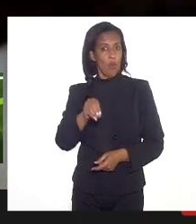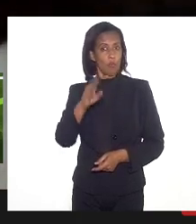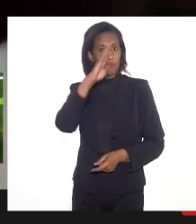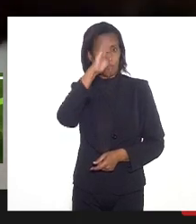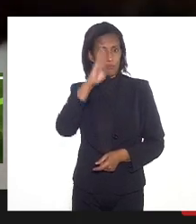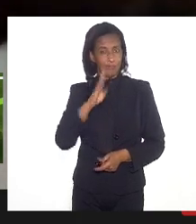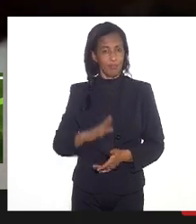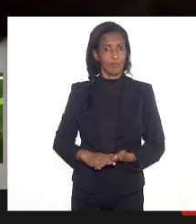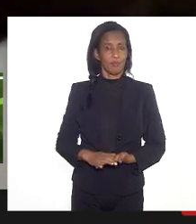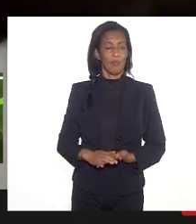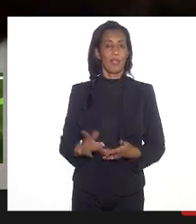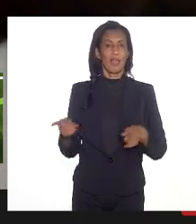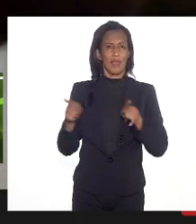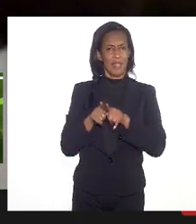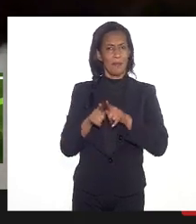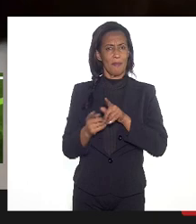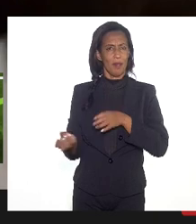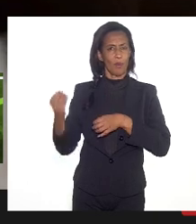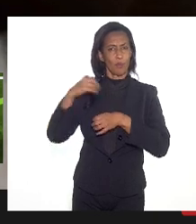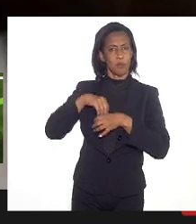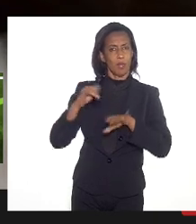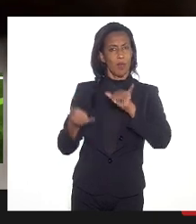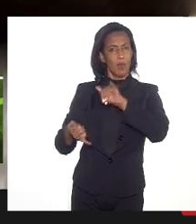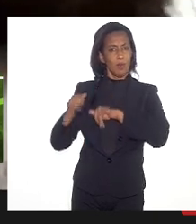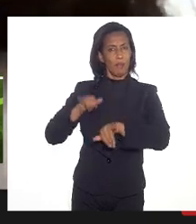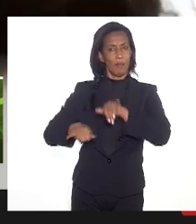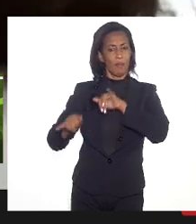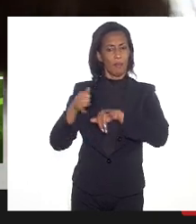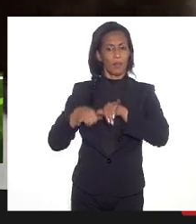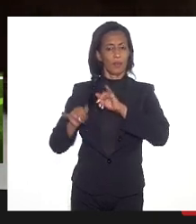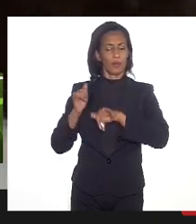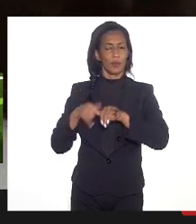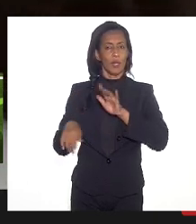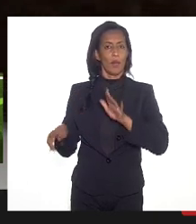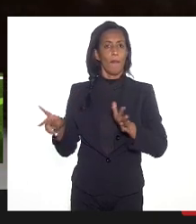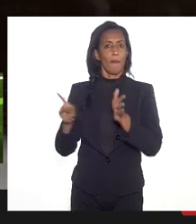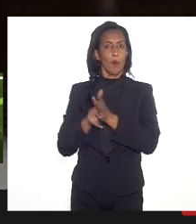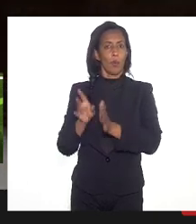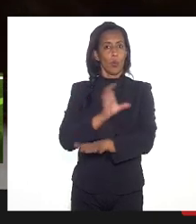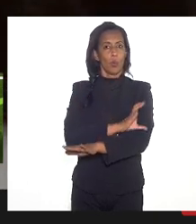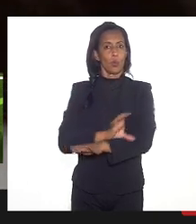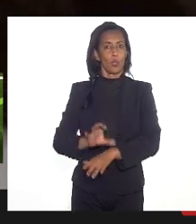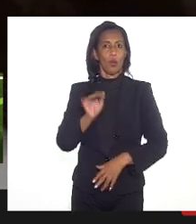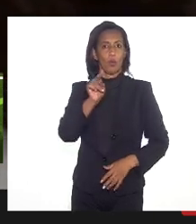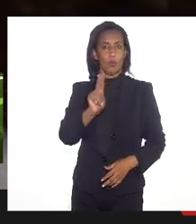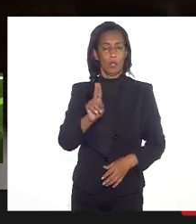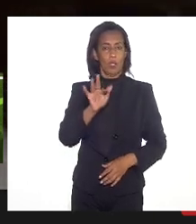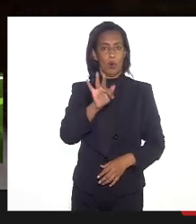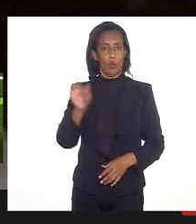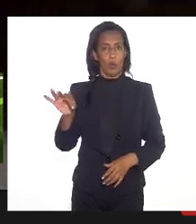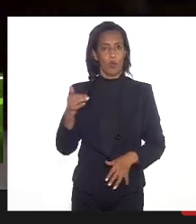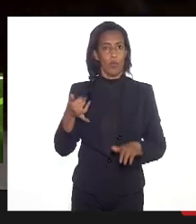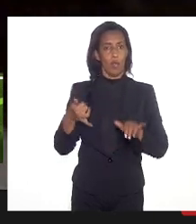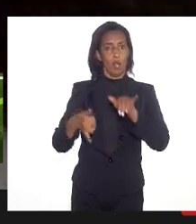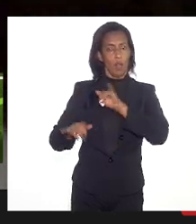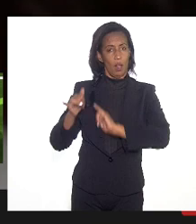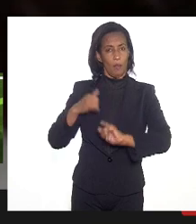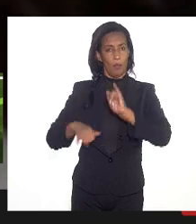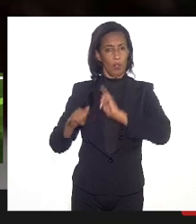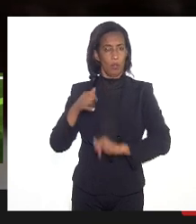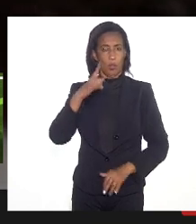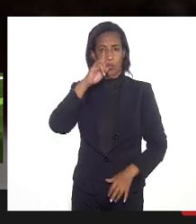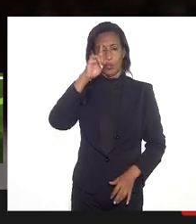Também integro o Laboratório de Educação e Patrimônio Cultural da UF, o Laboratório de